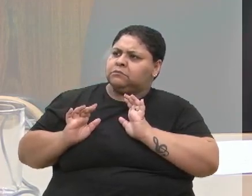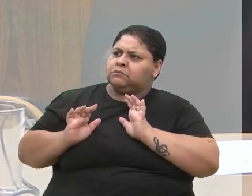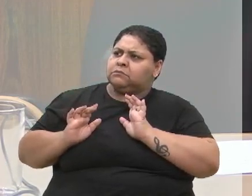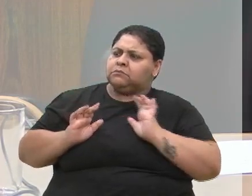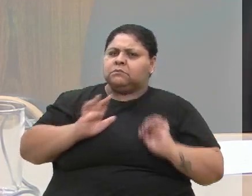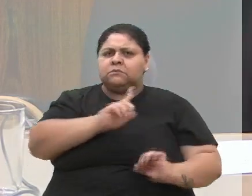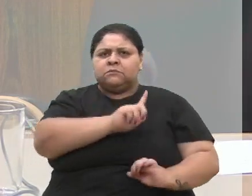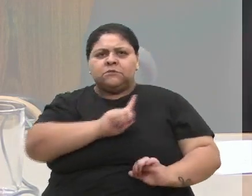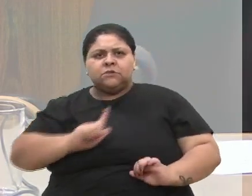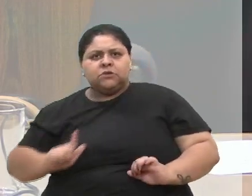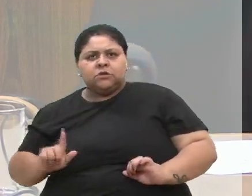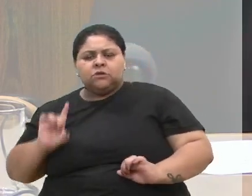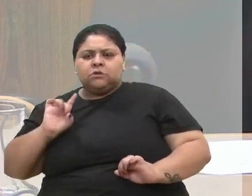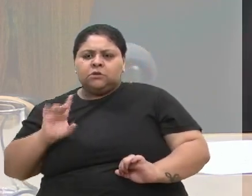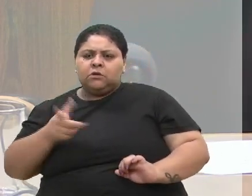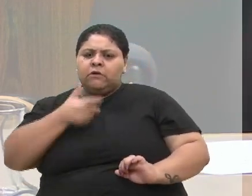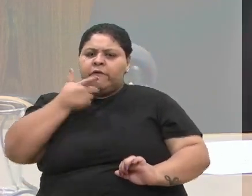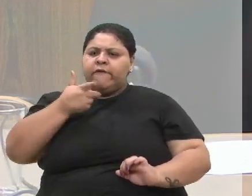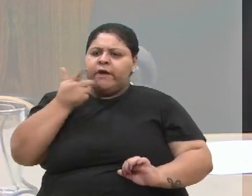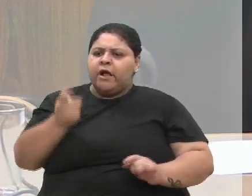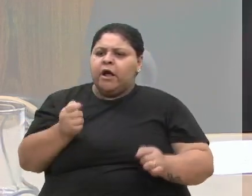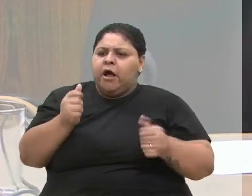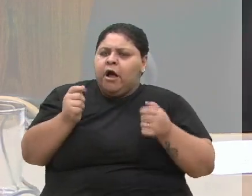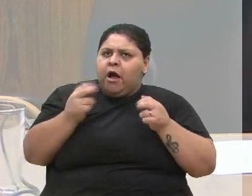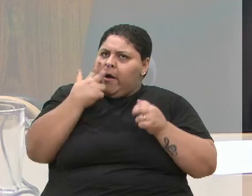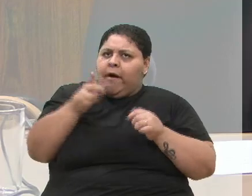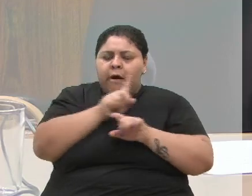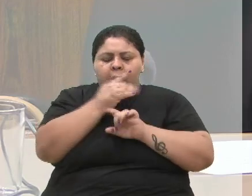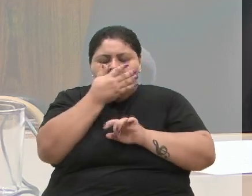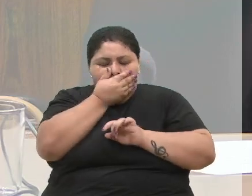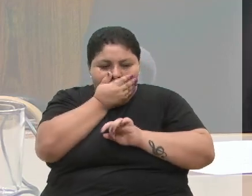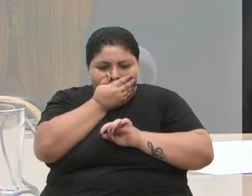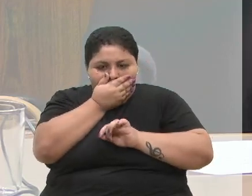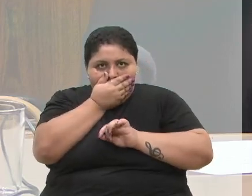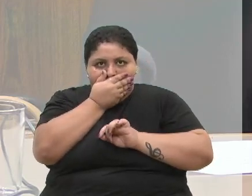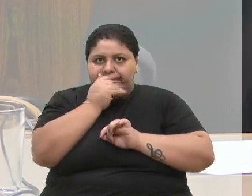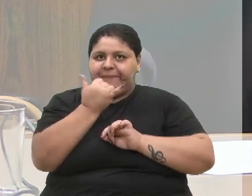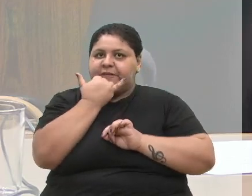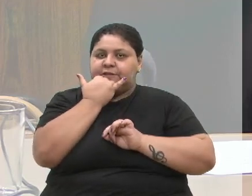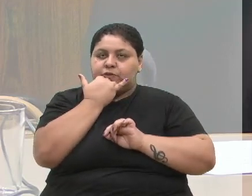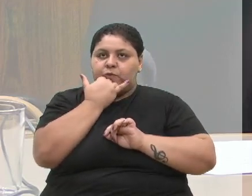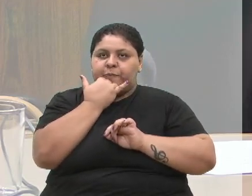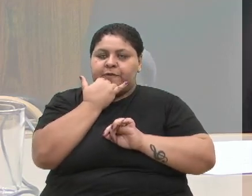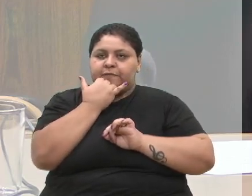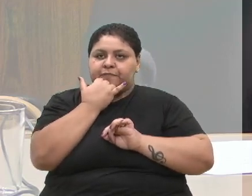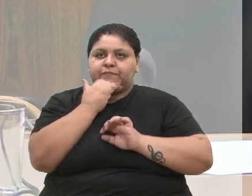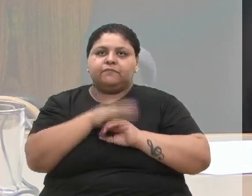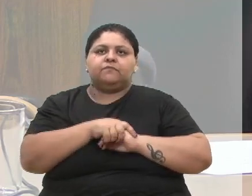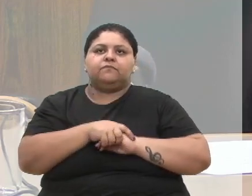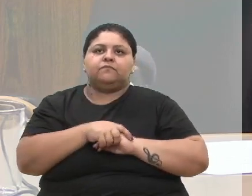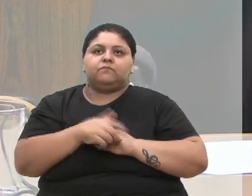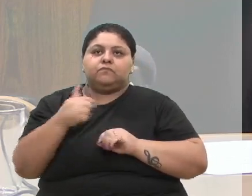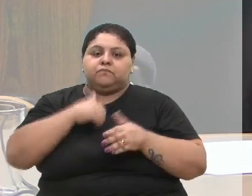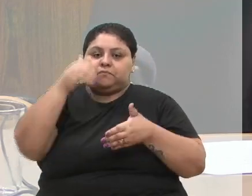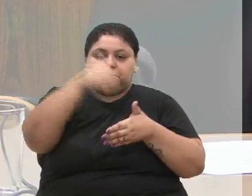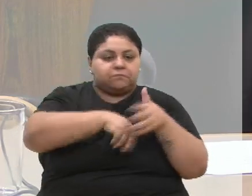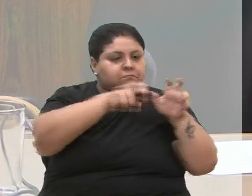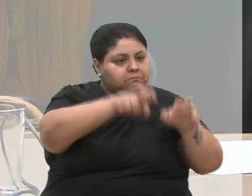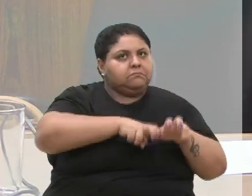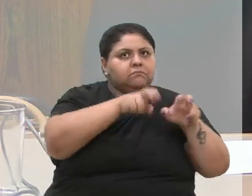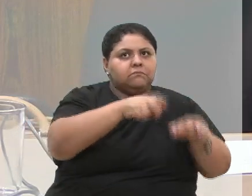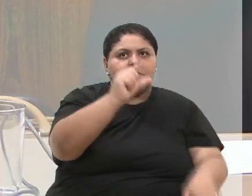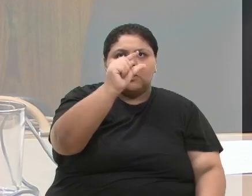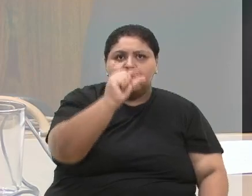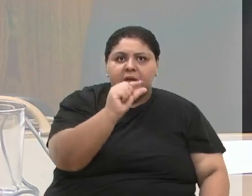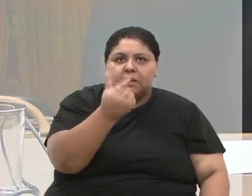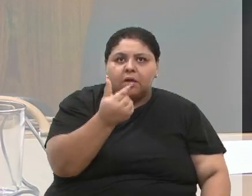só para quem fala parecido. E não pode ser assim. Porque o ônus não seria do vereador Lucas. Aliás, os meus votos no interior foram bem